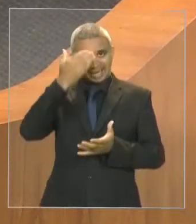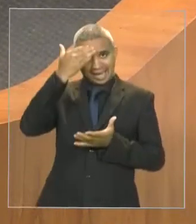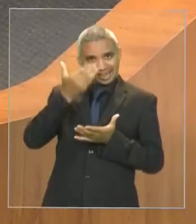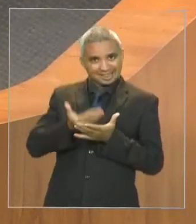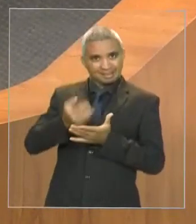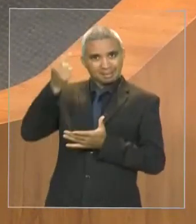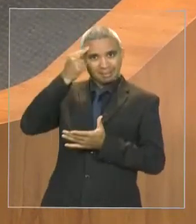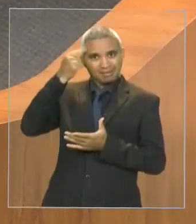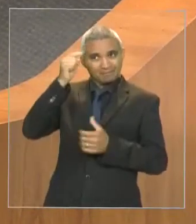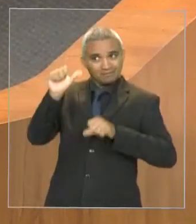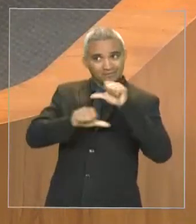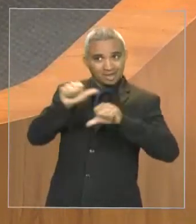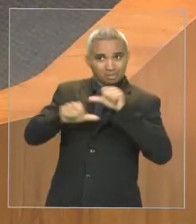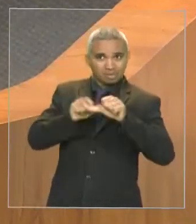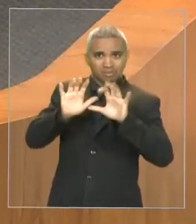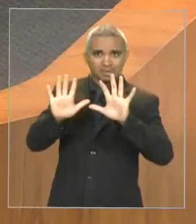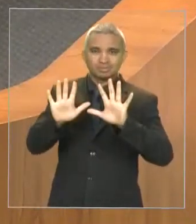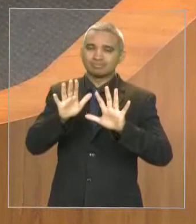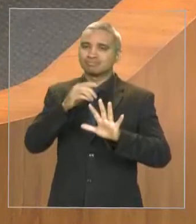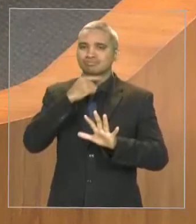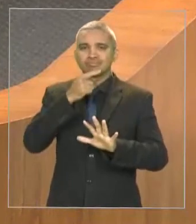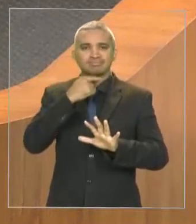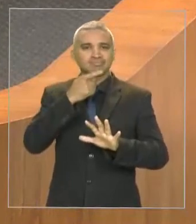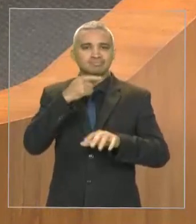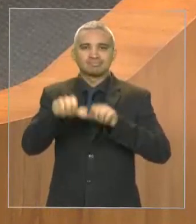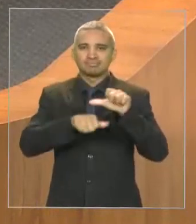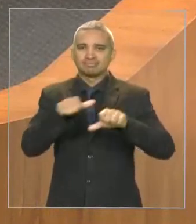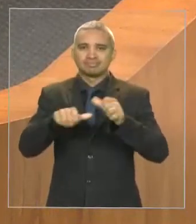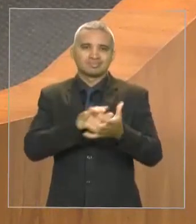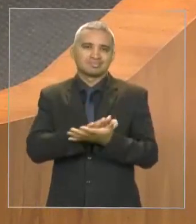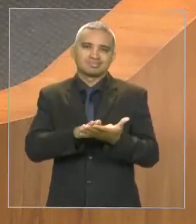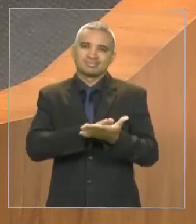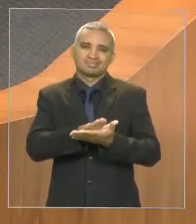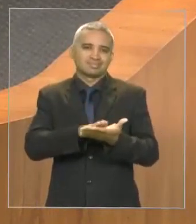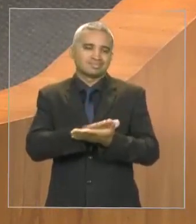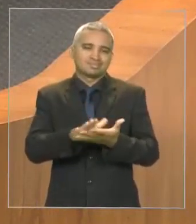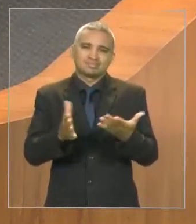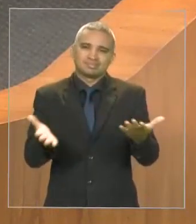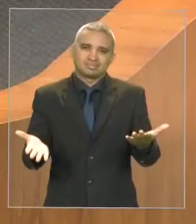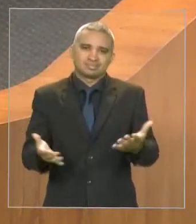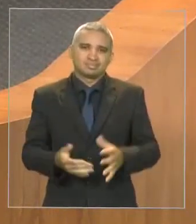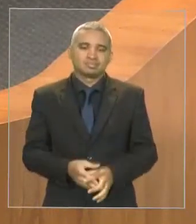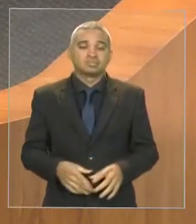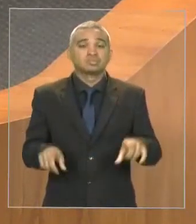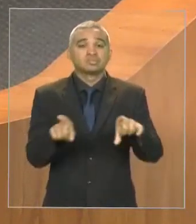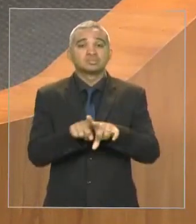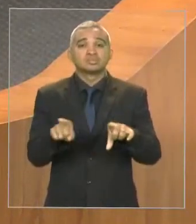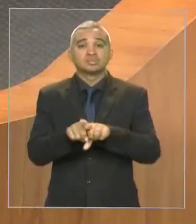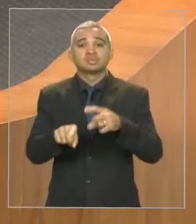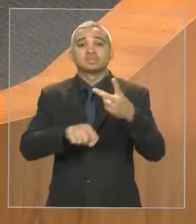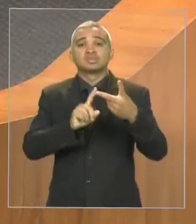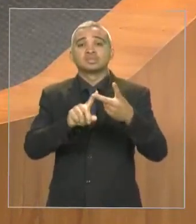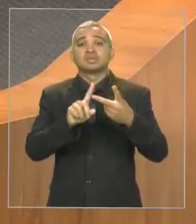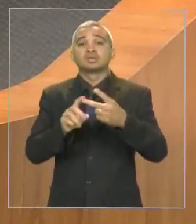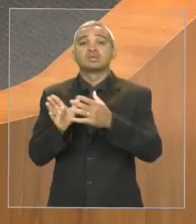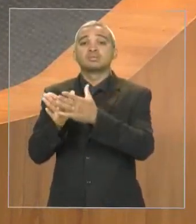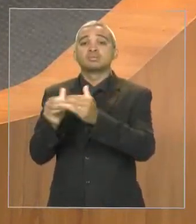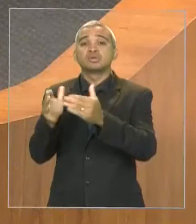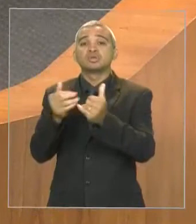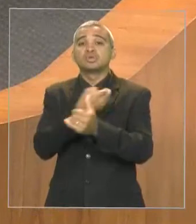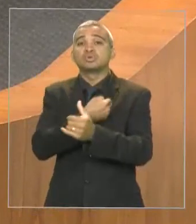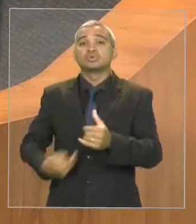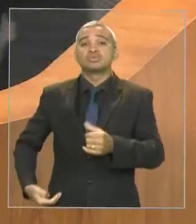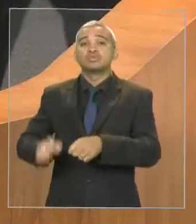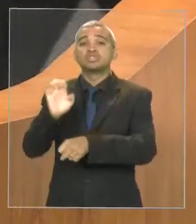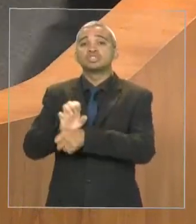chegou. Vamos solicitar também ao governo do Estado todos os gastos de 2017 com